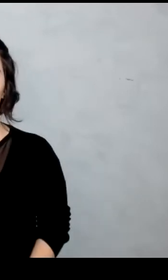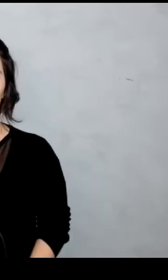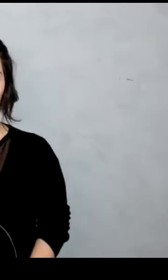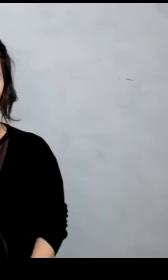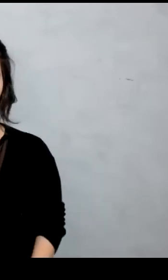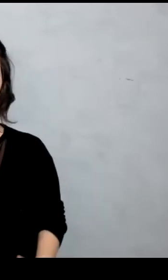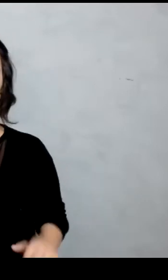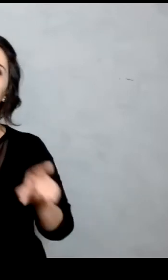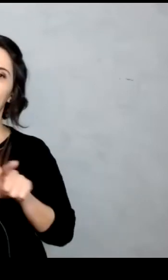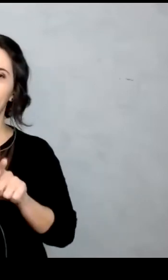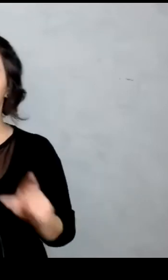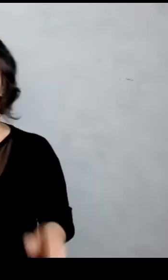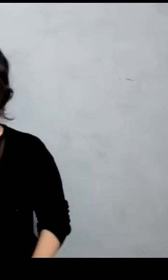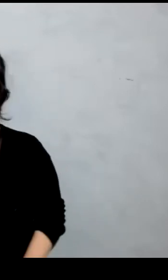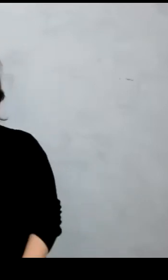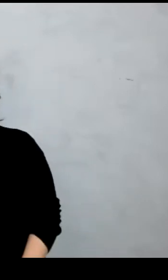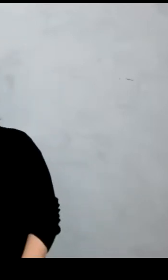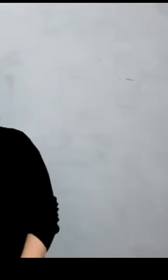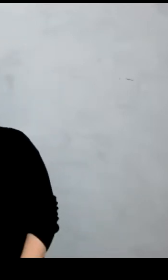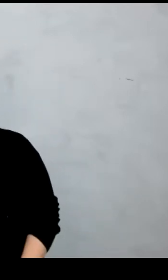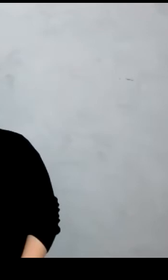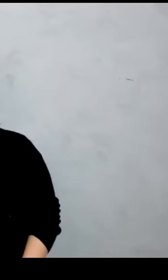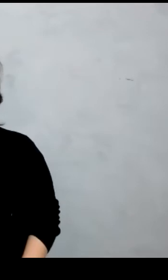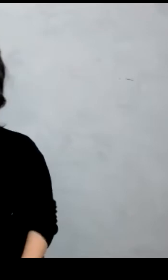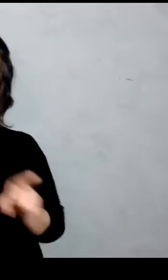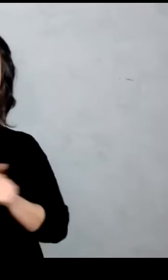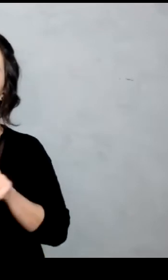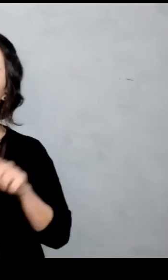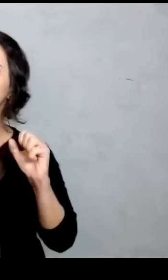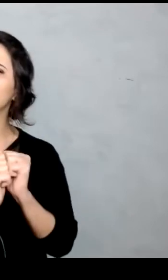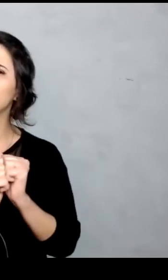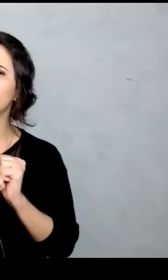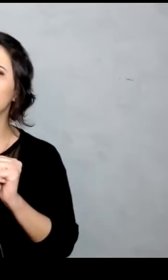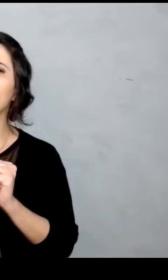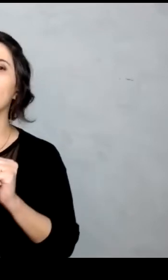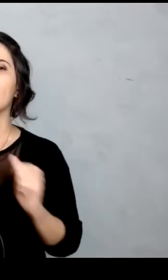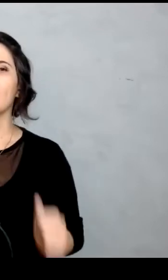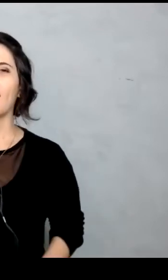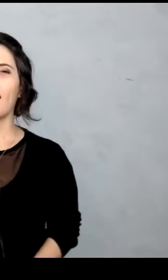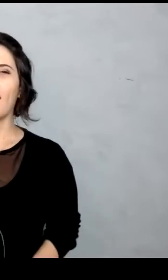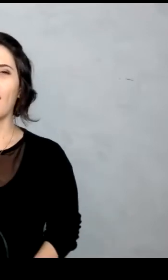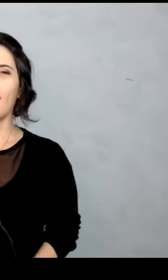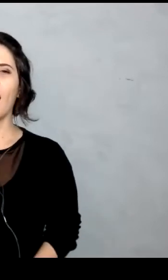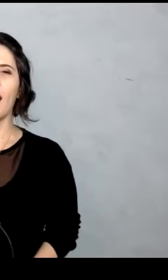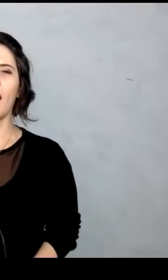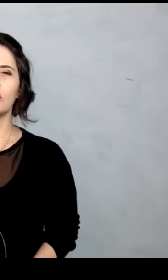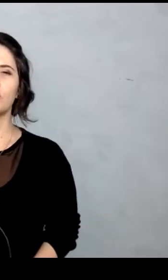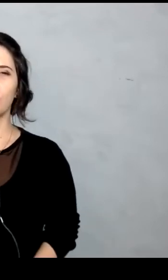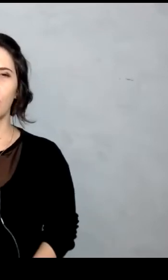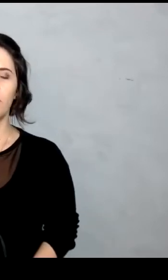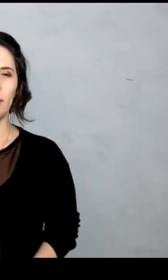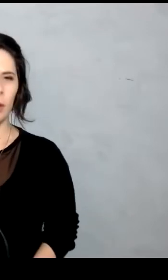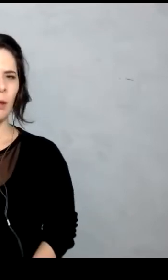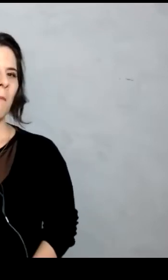com o apoio da Fundação Calouste Gulbenkian e do Governo Federal por meio da Lei Federal de Incentivo à